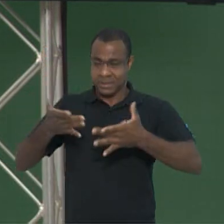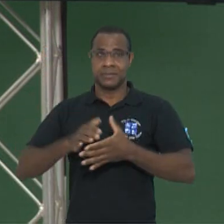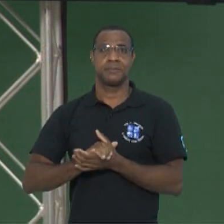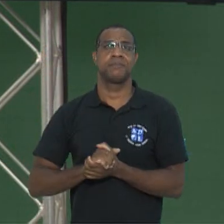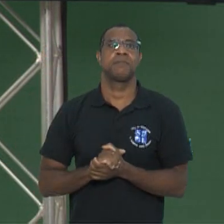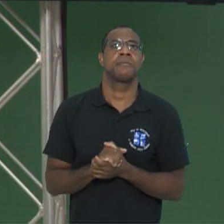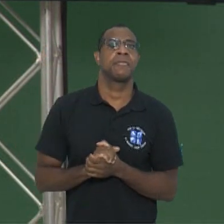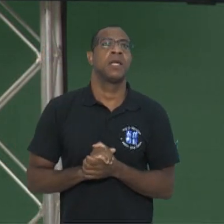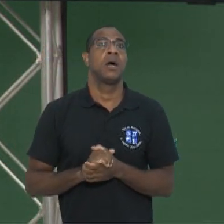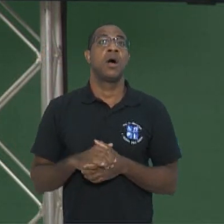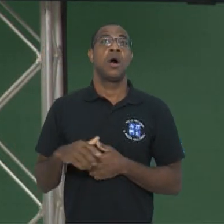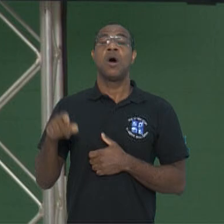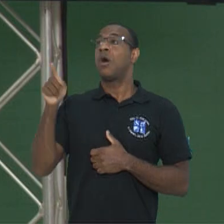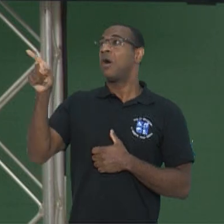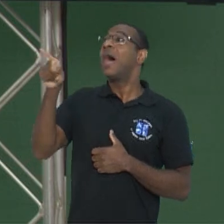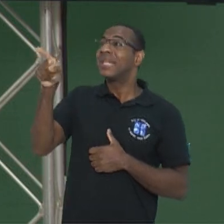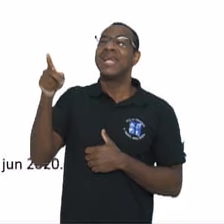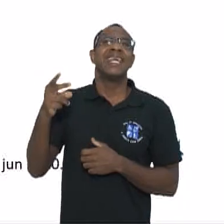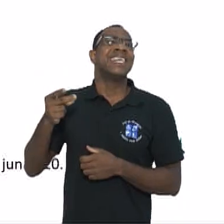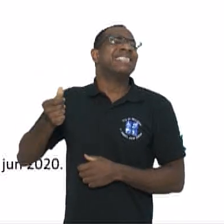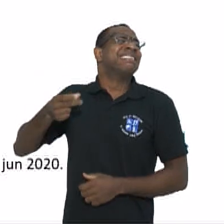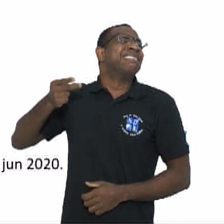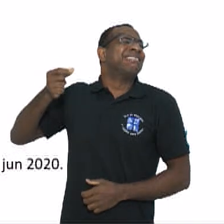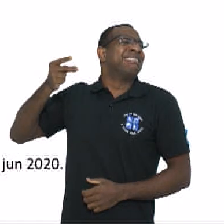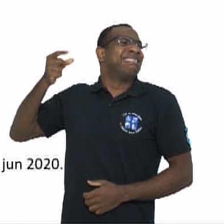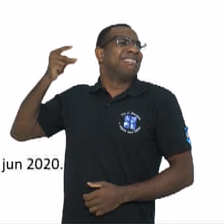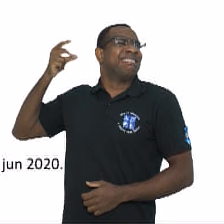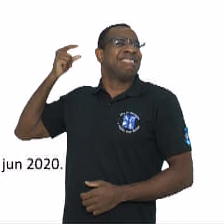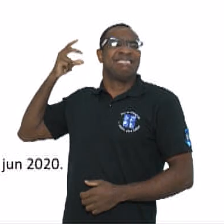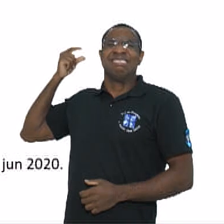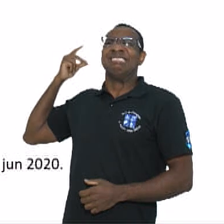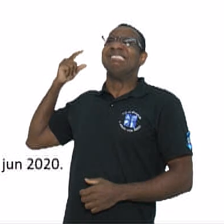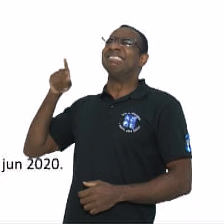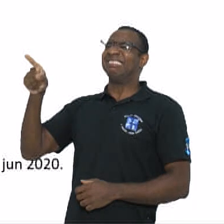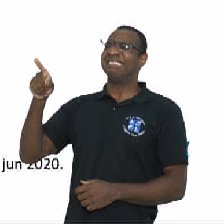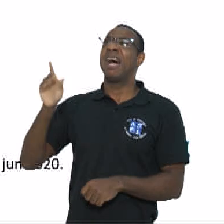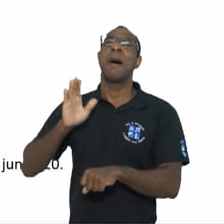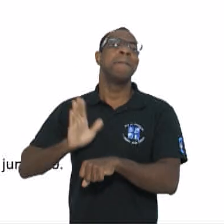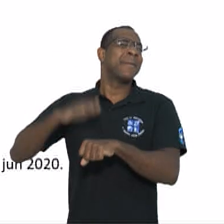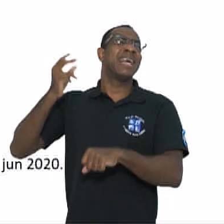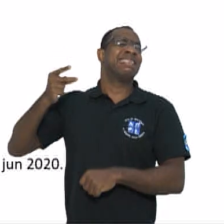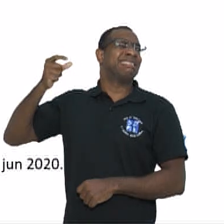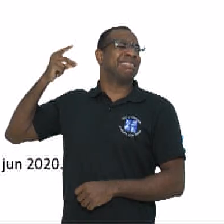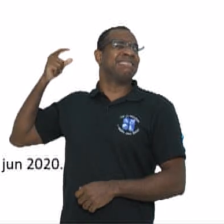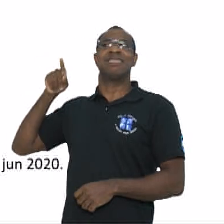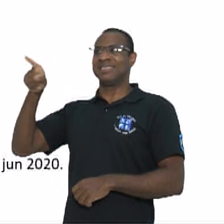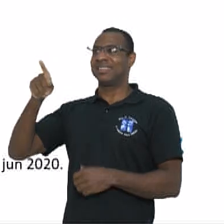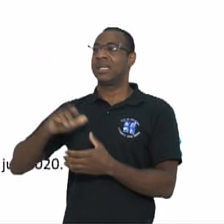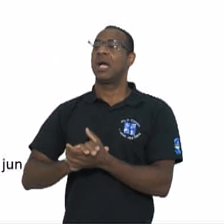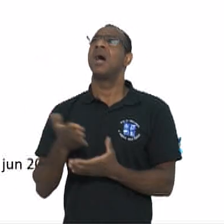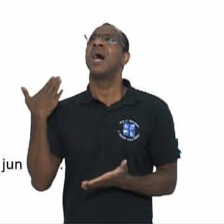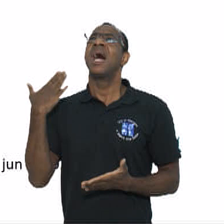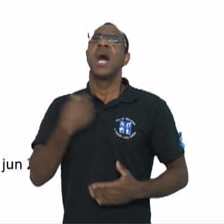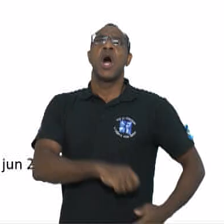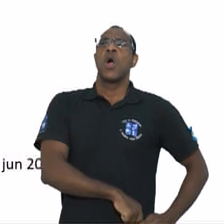Mais uma imagem dela, essa é mais antiga, por isso que ela está dessa forma. O imperador Dom Pedro II,